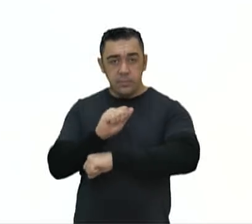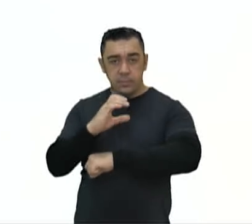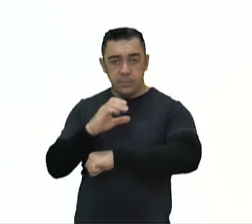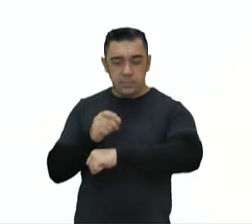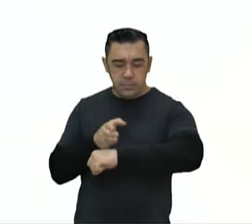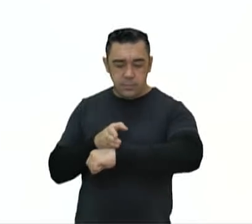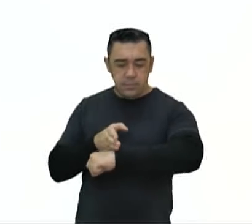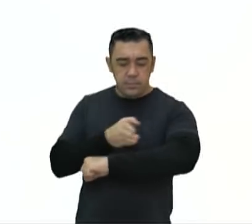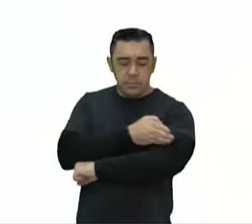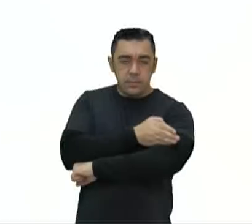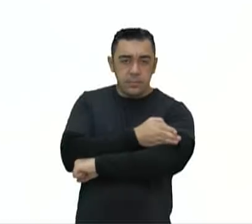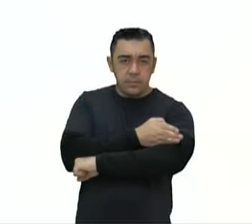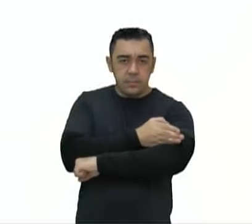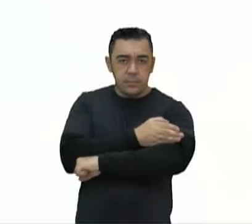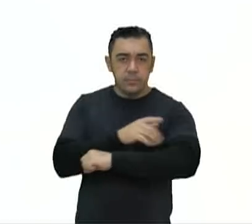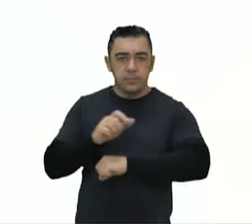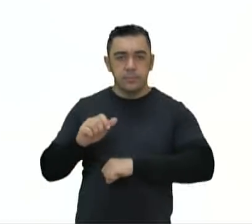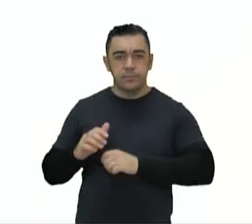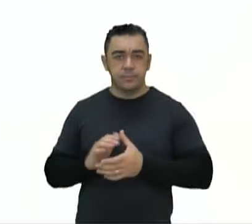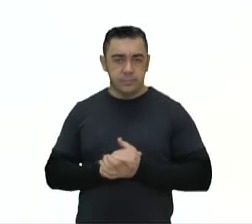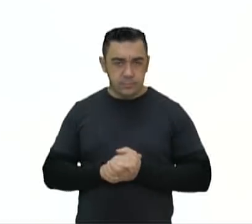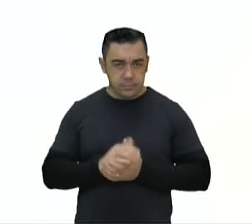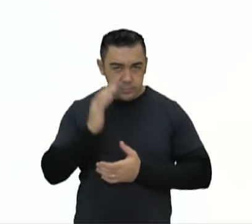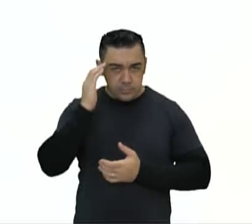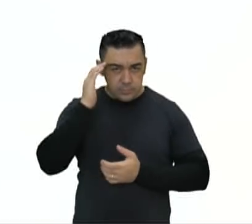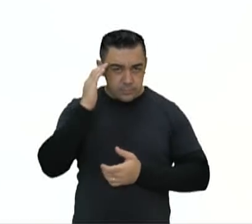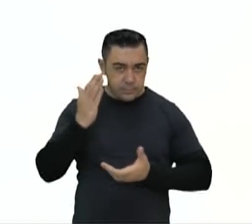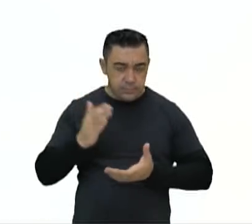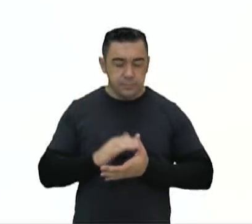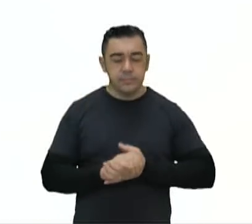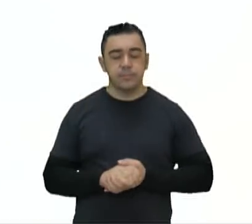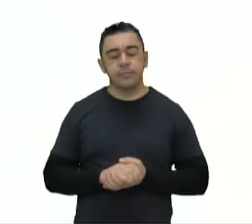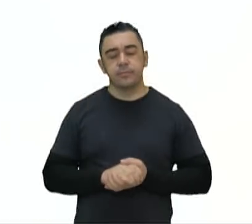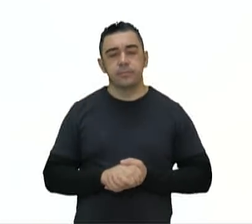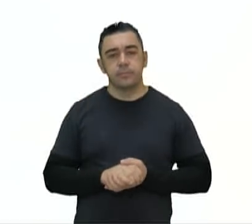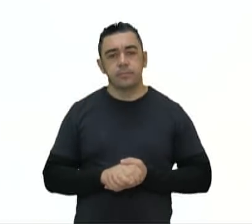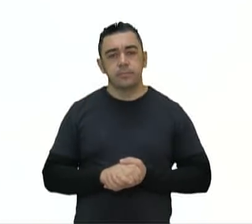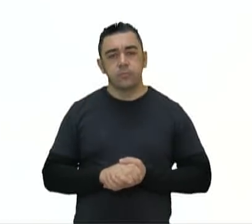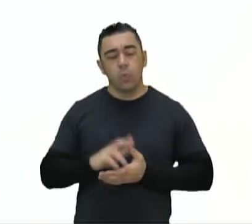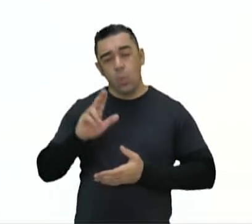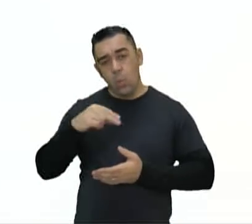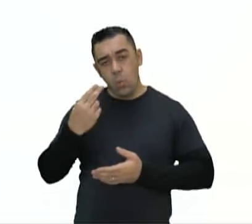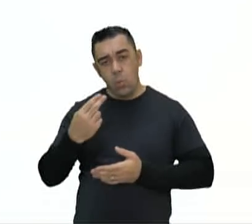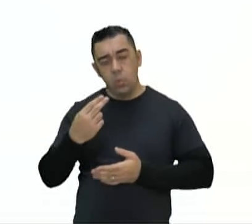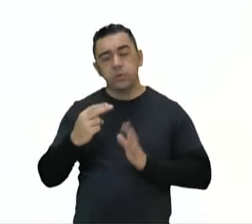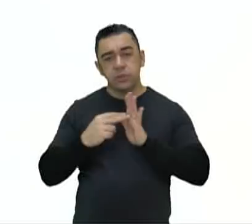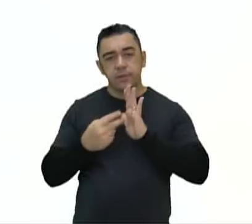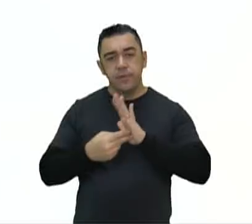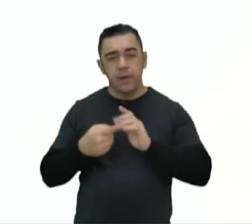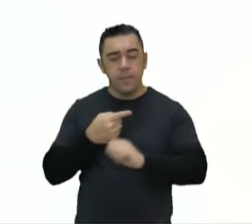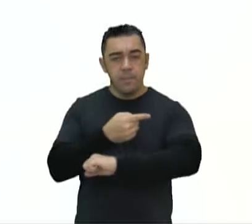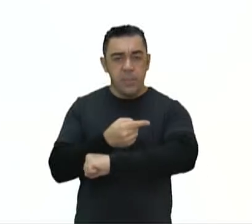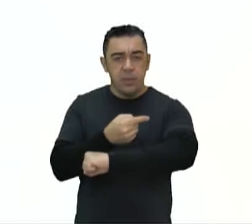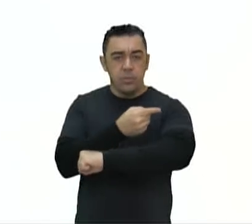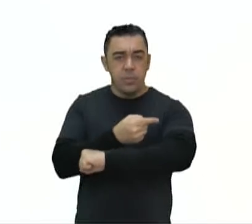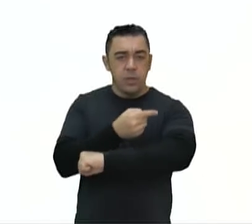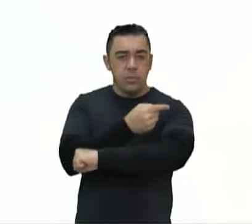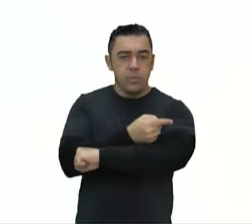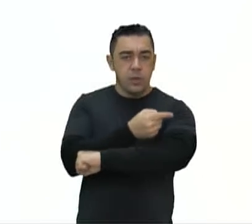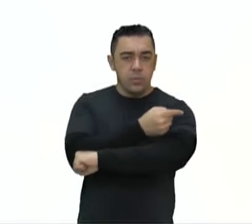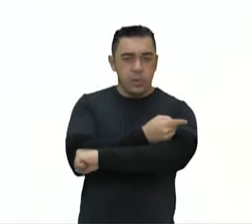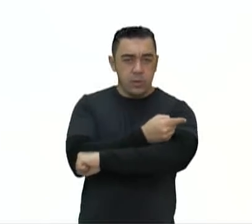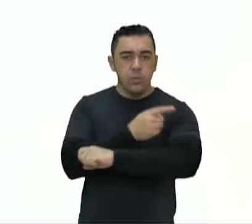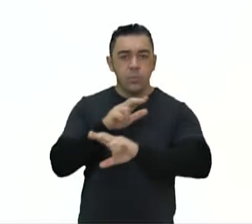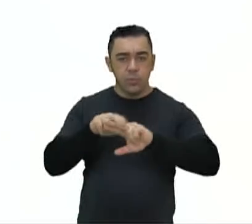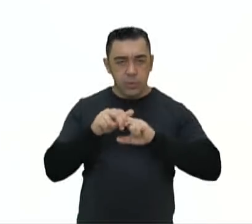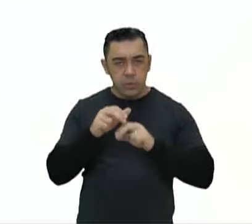AC, que seria antes da origem, ou pelo sinal de menos. São, por isso, considerados